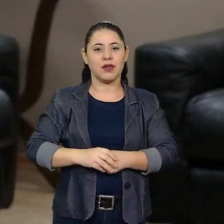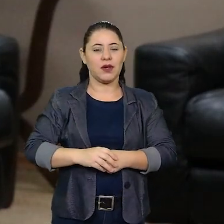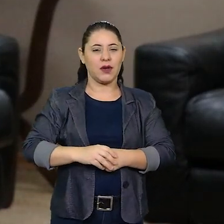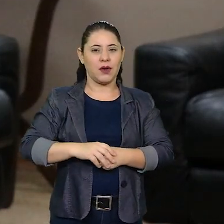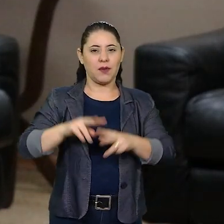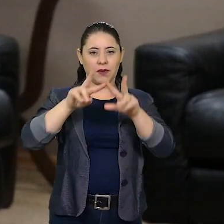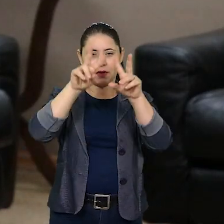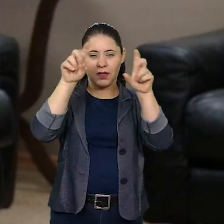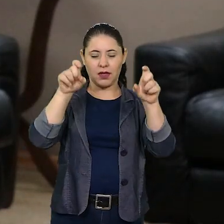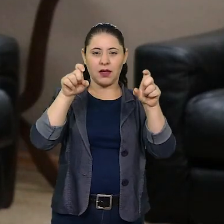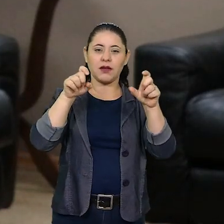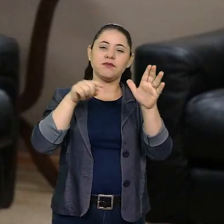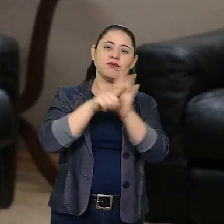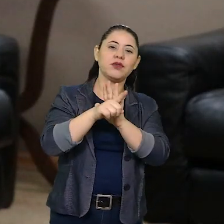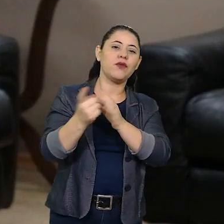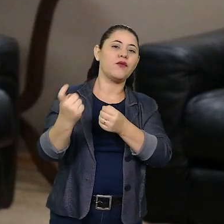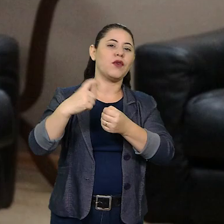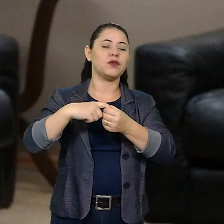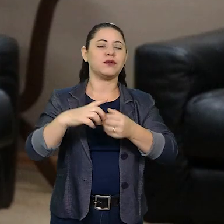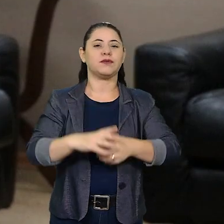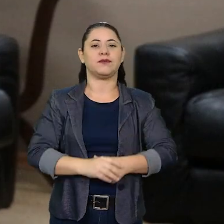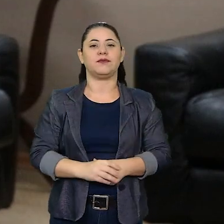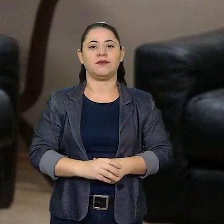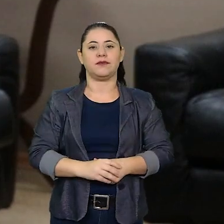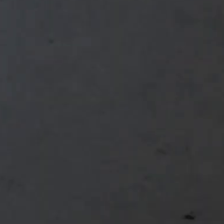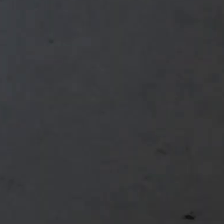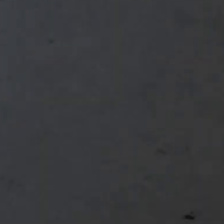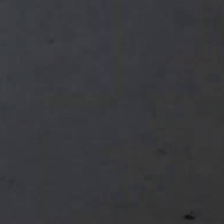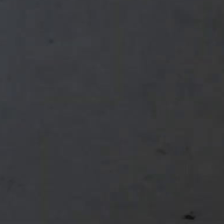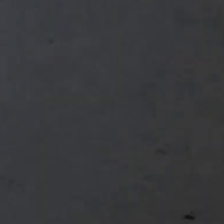violência infantil. O Mérito da Questão volta já.